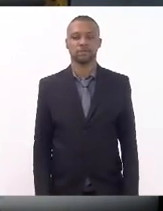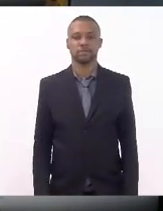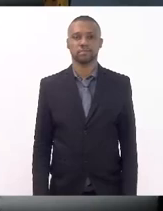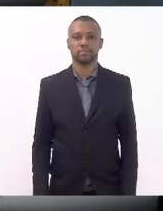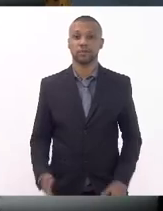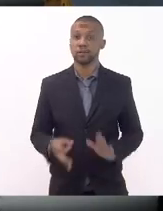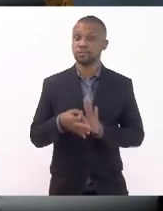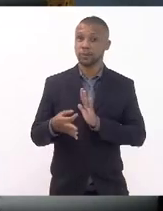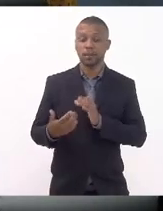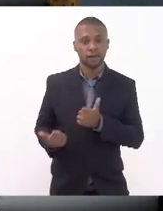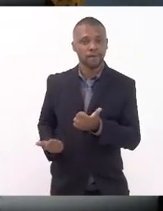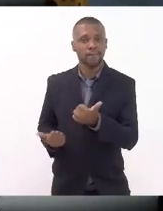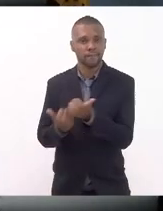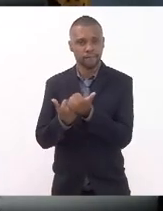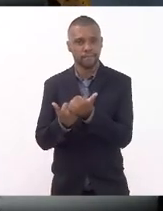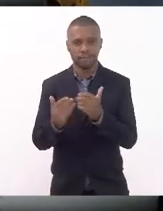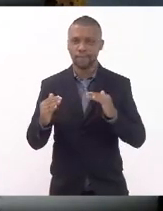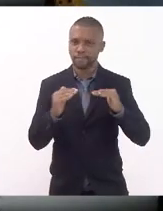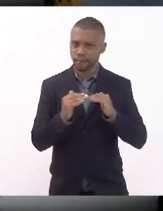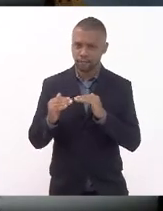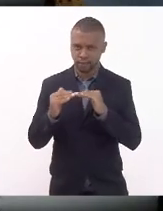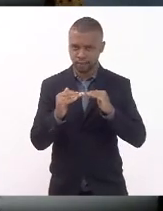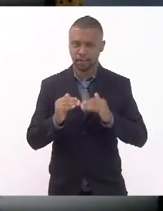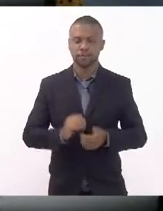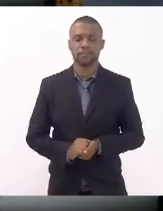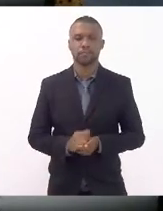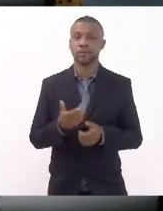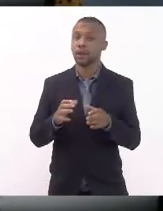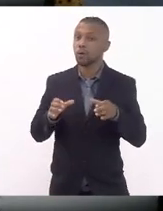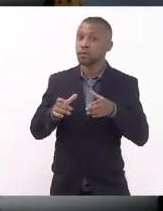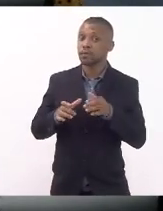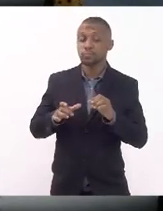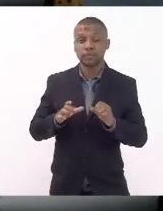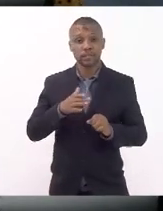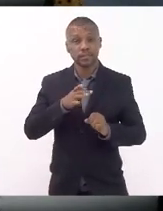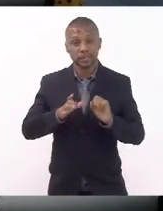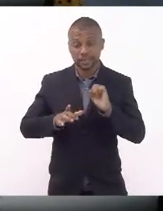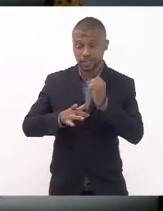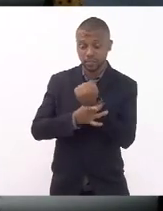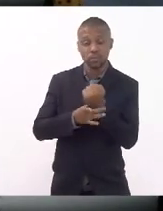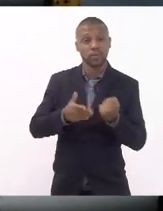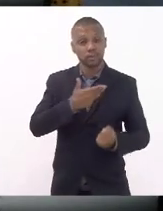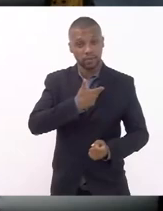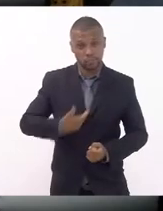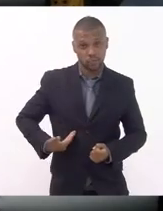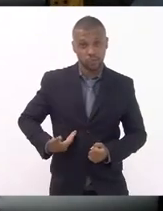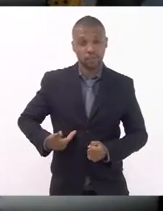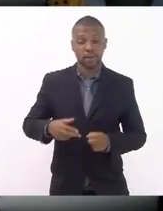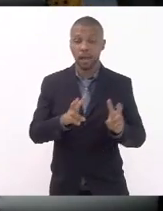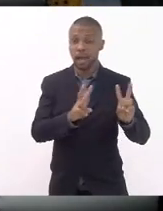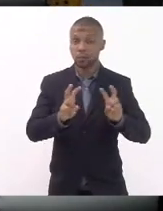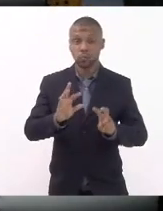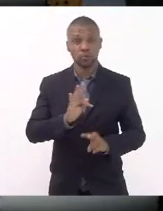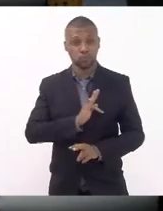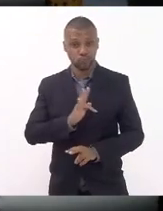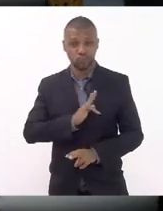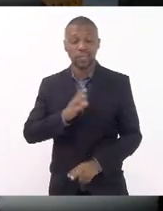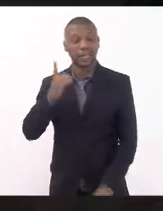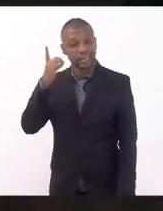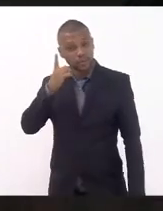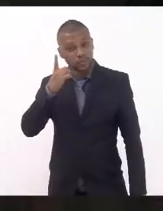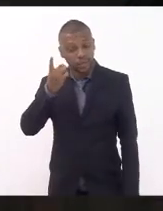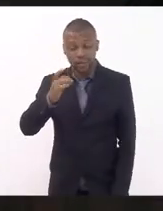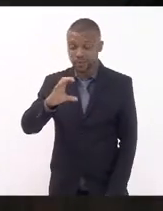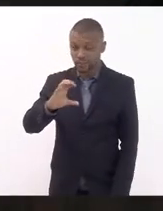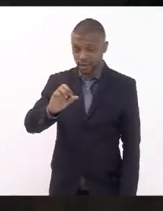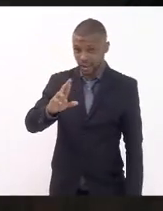Parecer favorável, presidente. Pela Comissão de Segurança Pública e Assuntos de Polícia, deputado, delegado, apresentador,